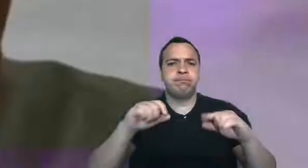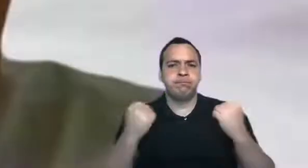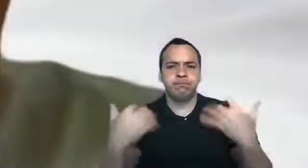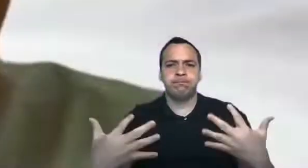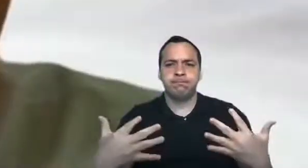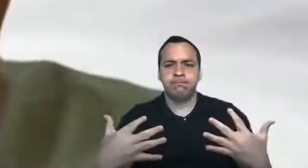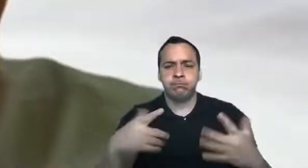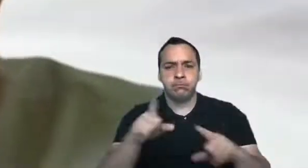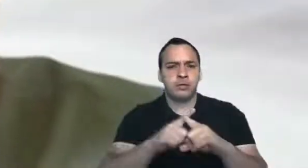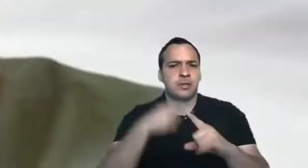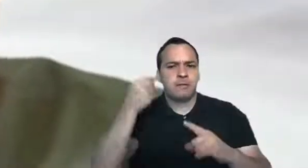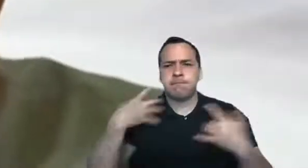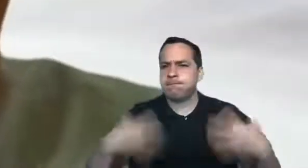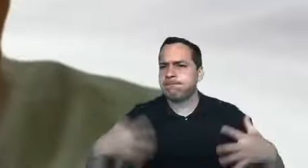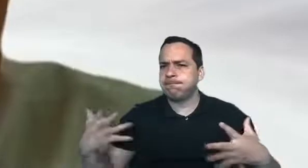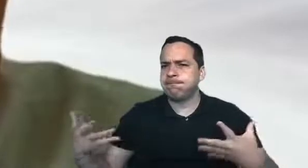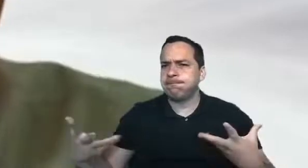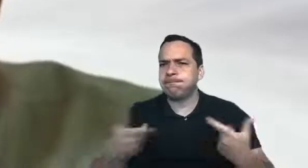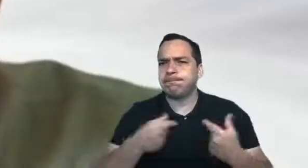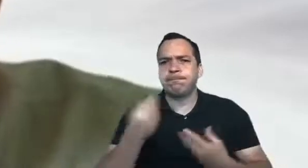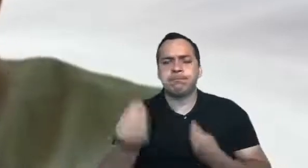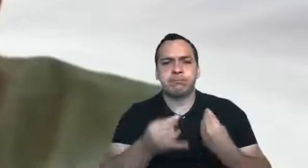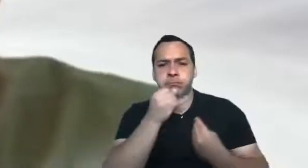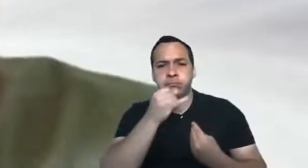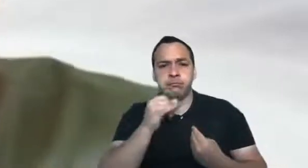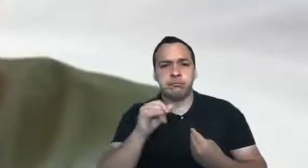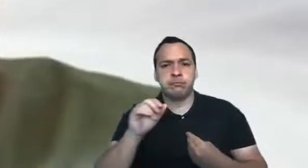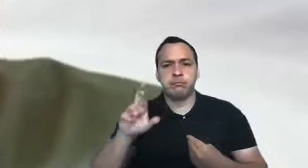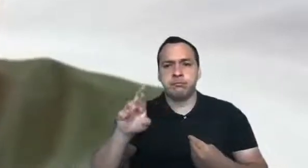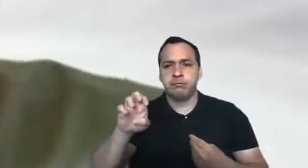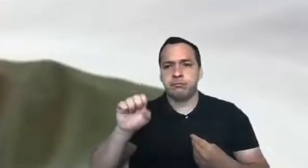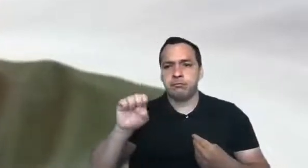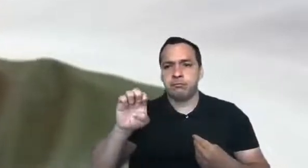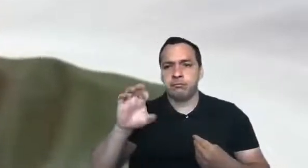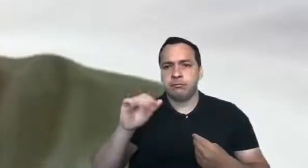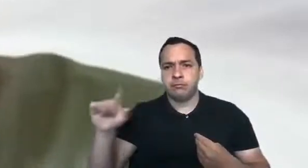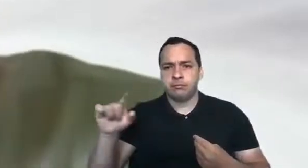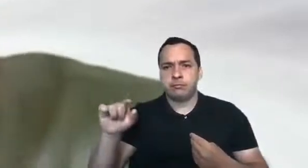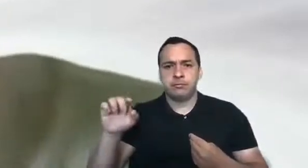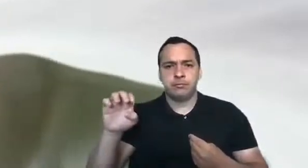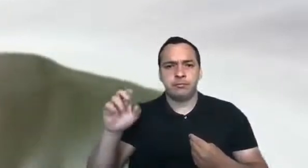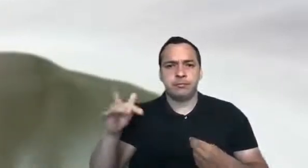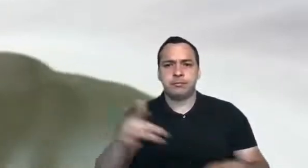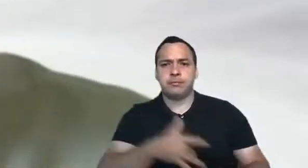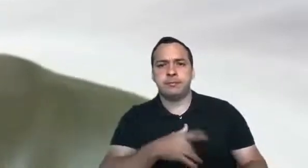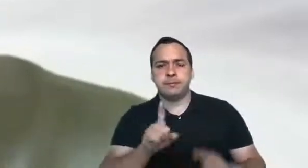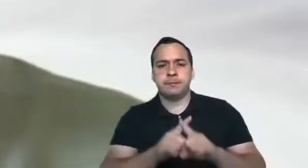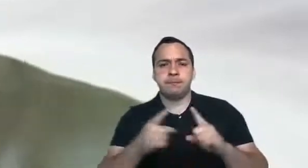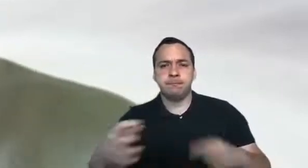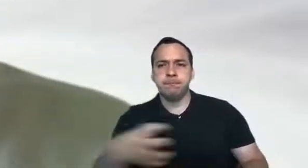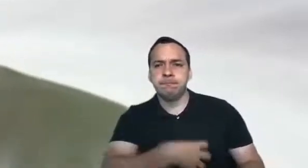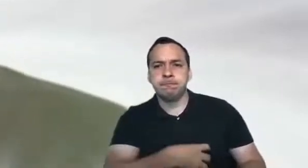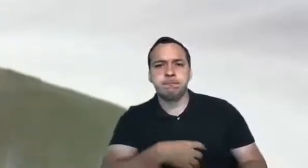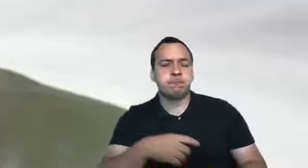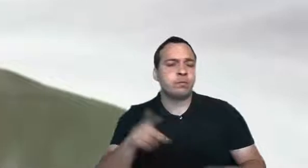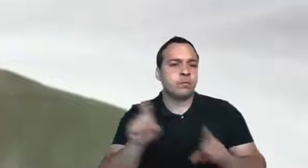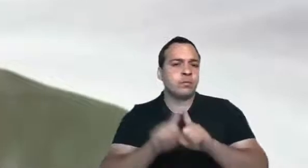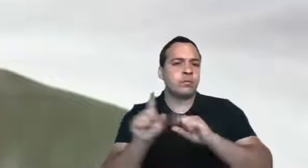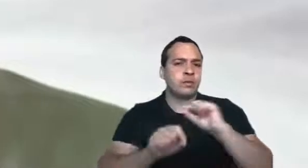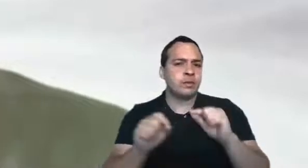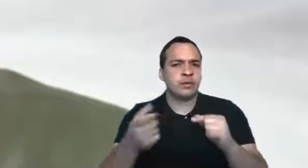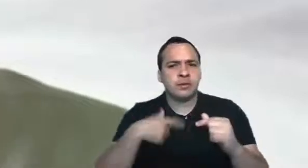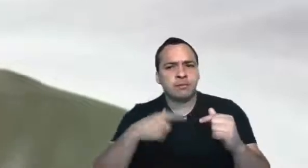larga experiência na ressecção hepática e também no transplante. É uma situação que a gente